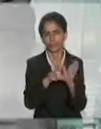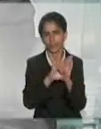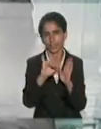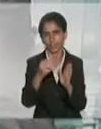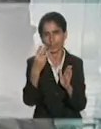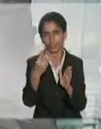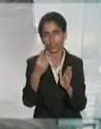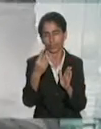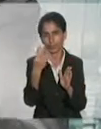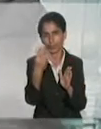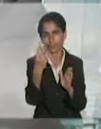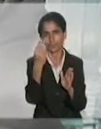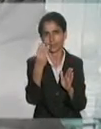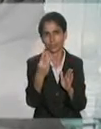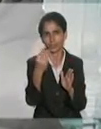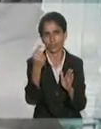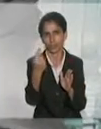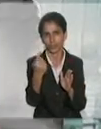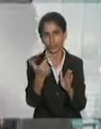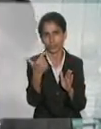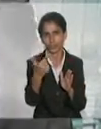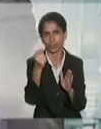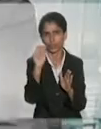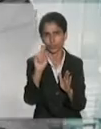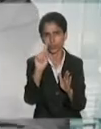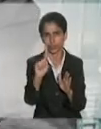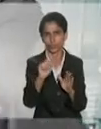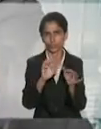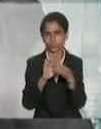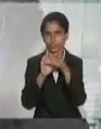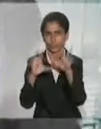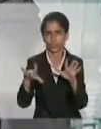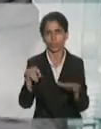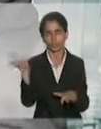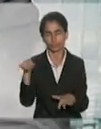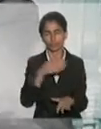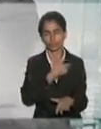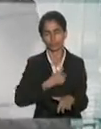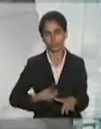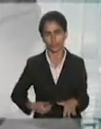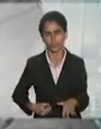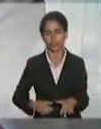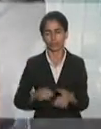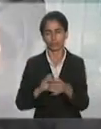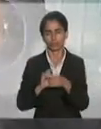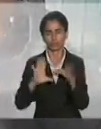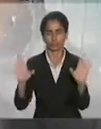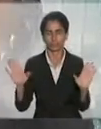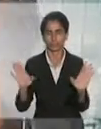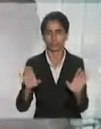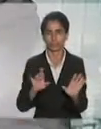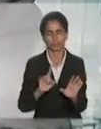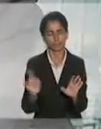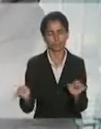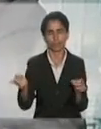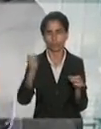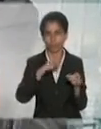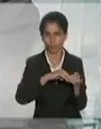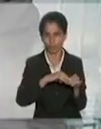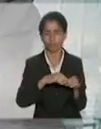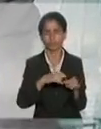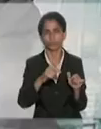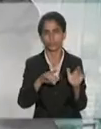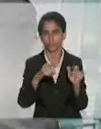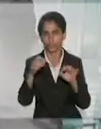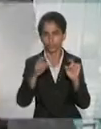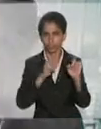4321, que dá esse permissivo. O projeto já foi à pauta, recebeu 5 emendas e voltará. E ainda